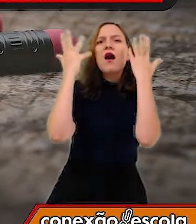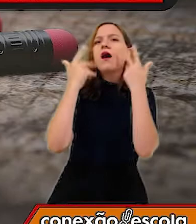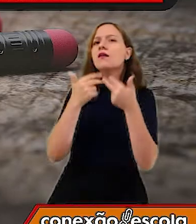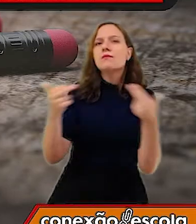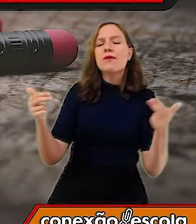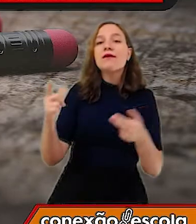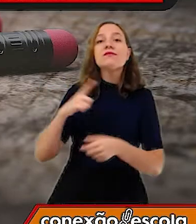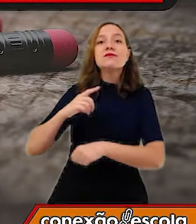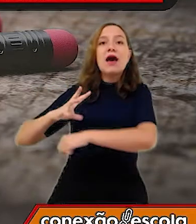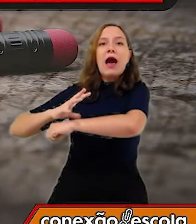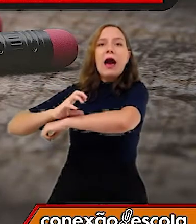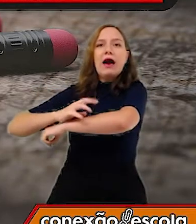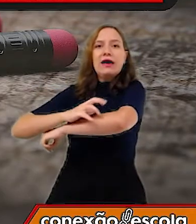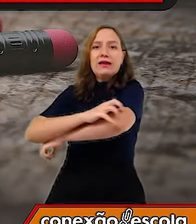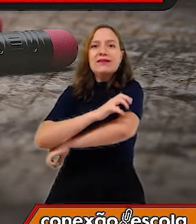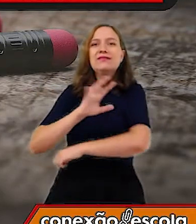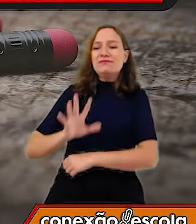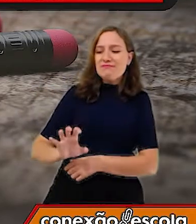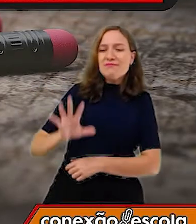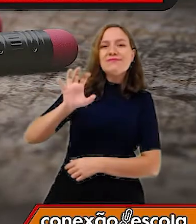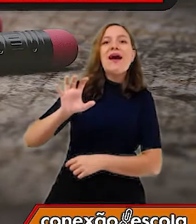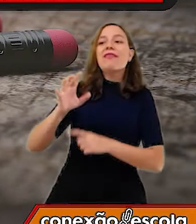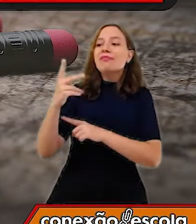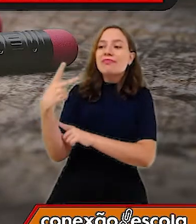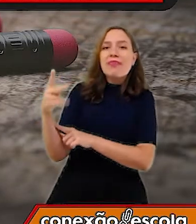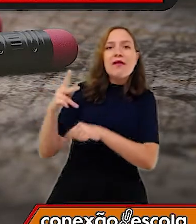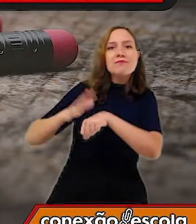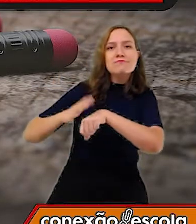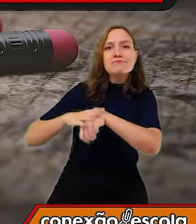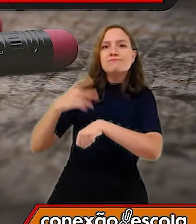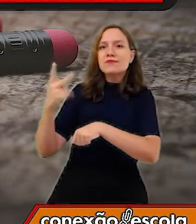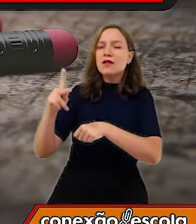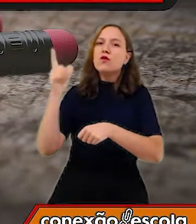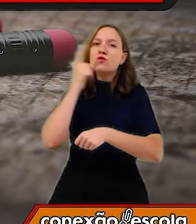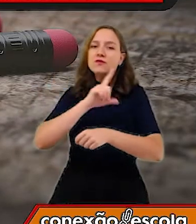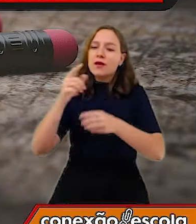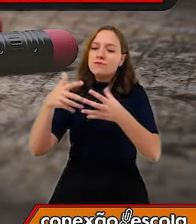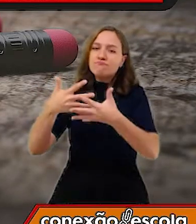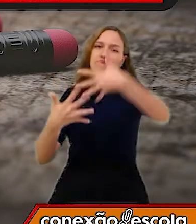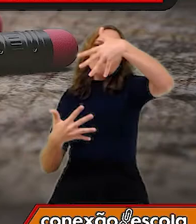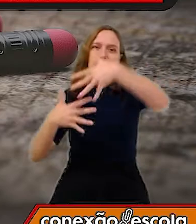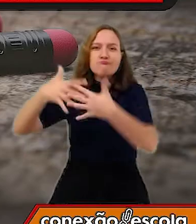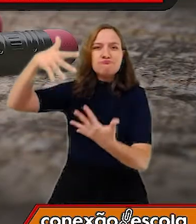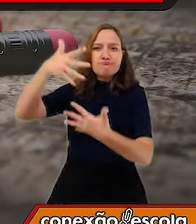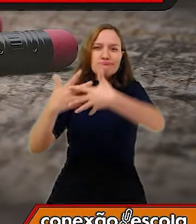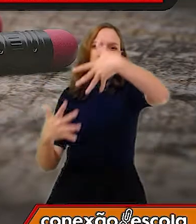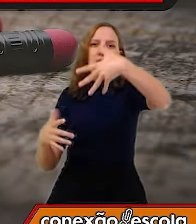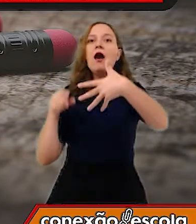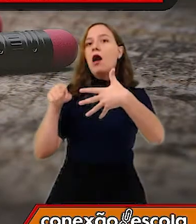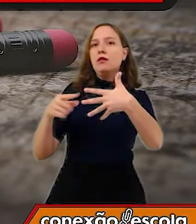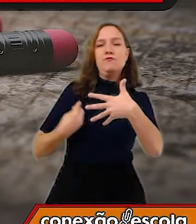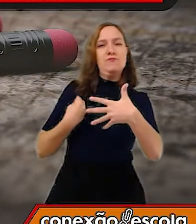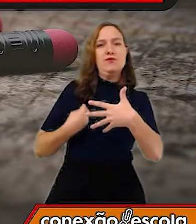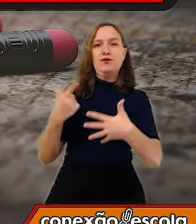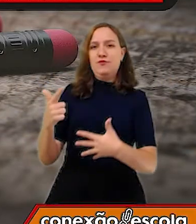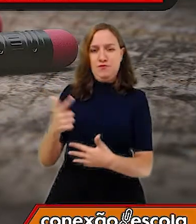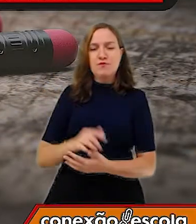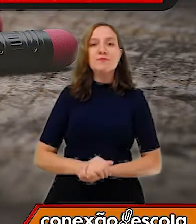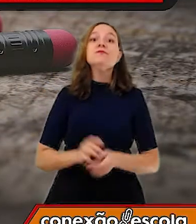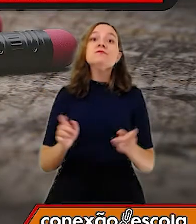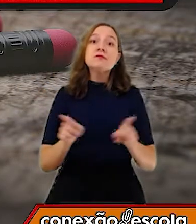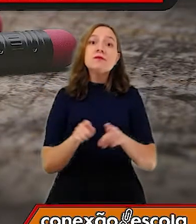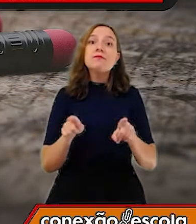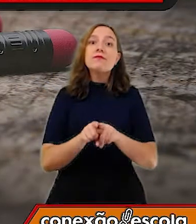de aranha é um elemento não vivo feito por um animal. Outro exemplo, a casa do João